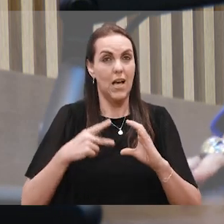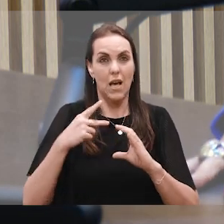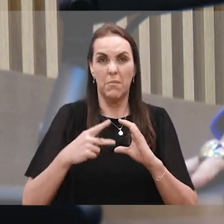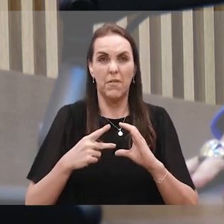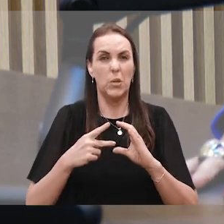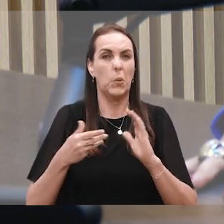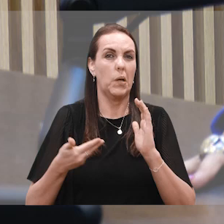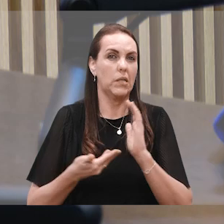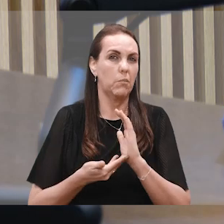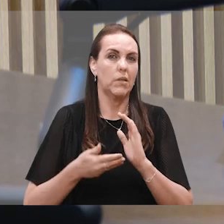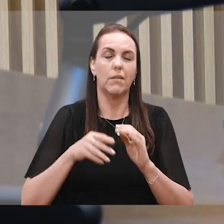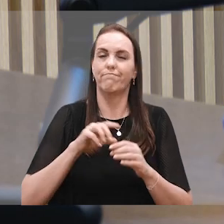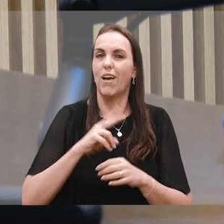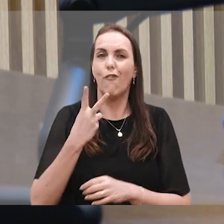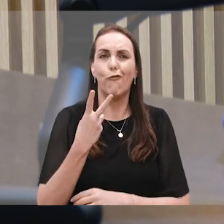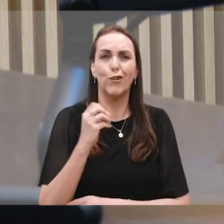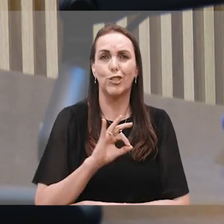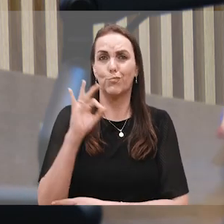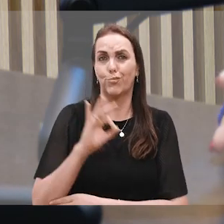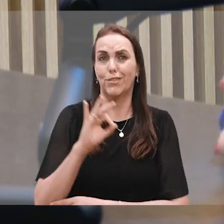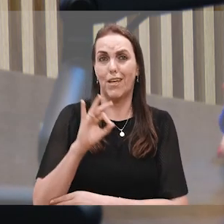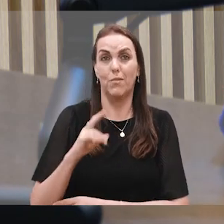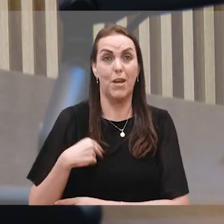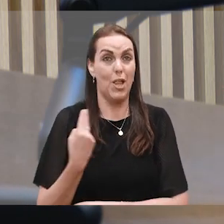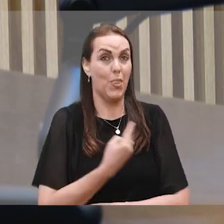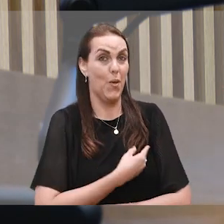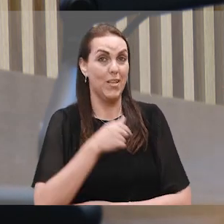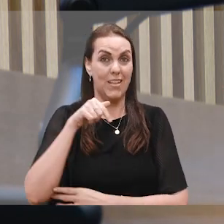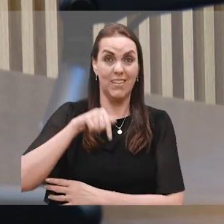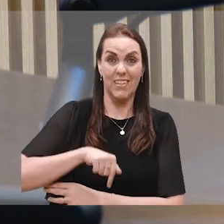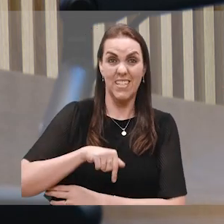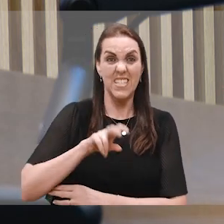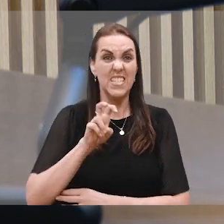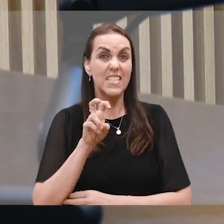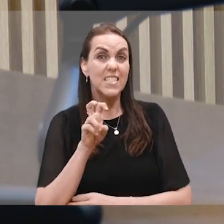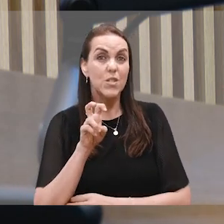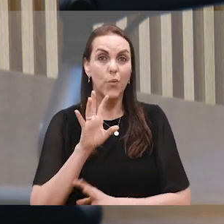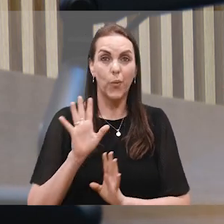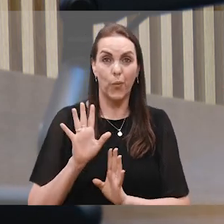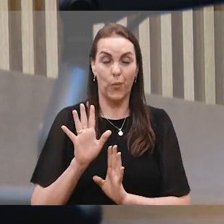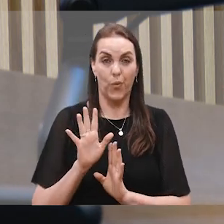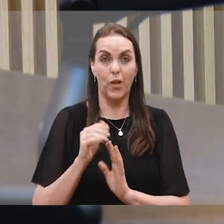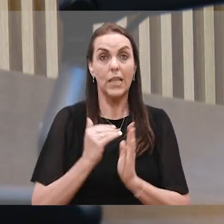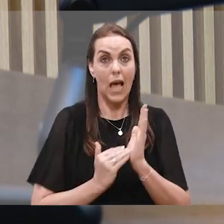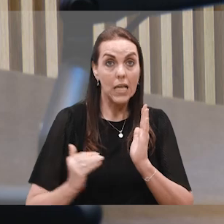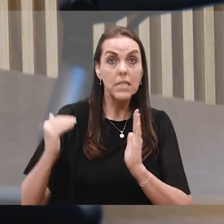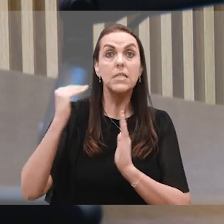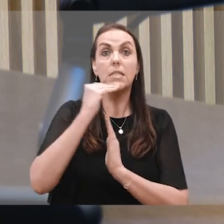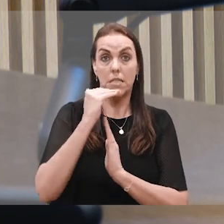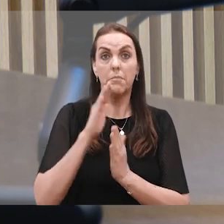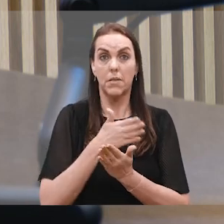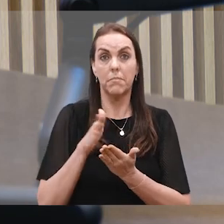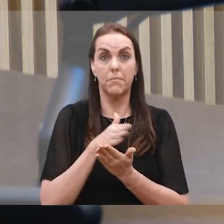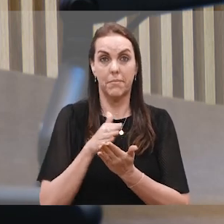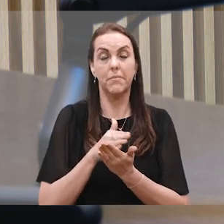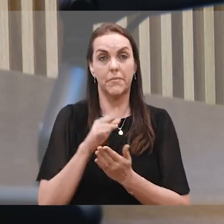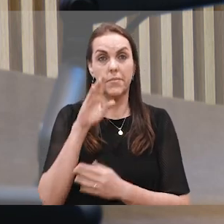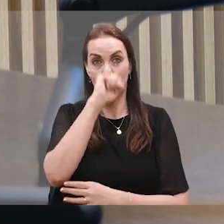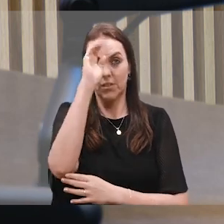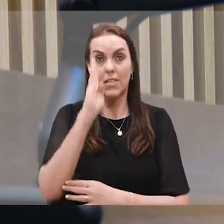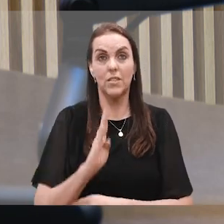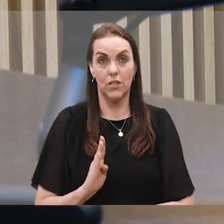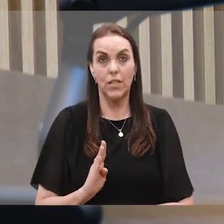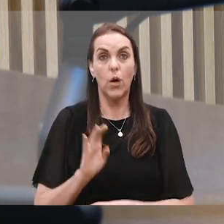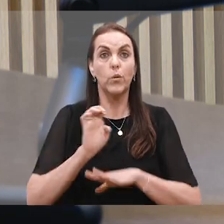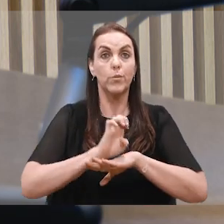chega a 20%, o que para nós aqui daria 5%, se for arredondando. Nós estamos acima da média nacional